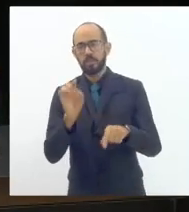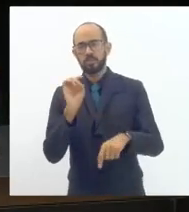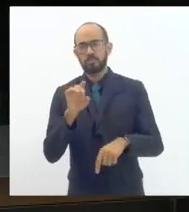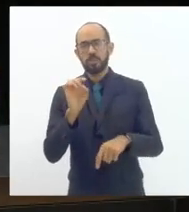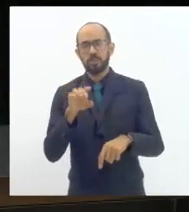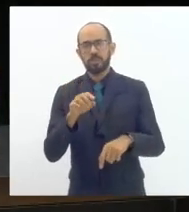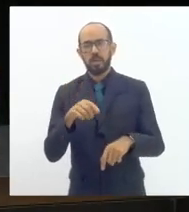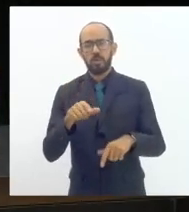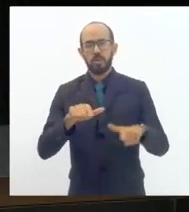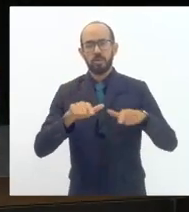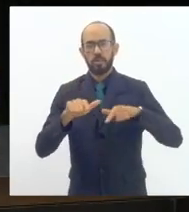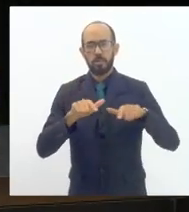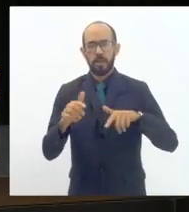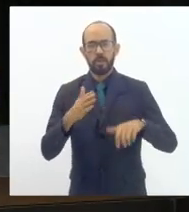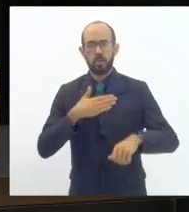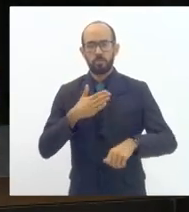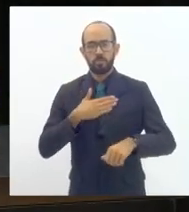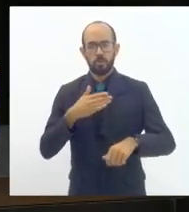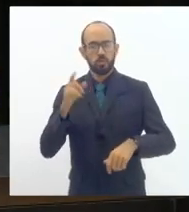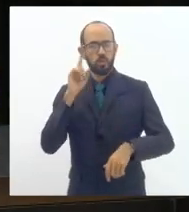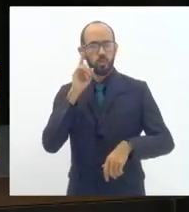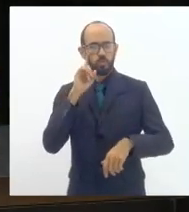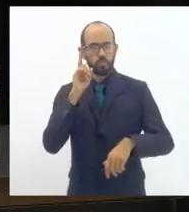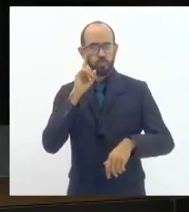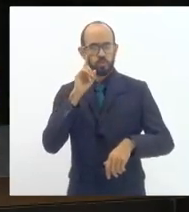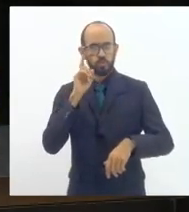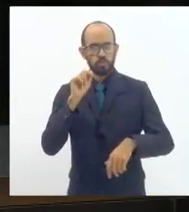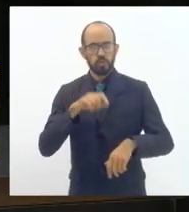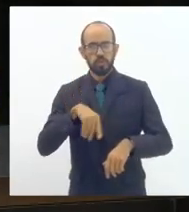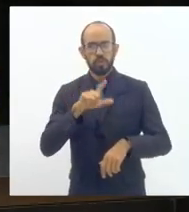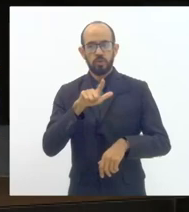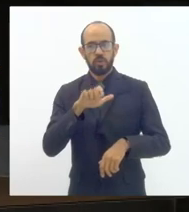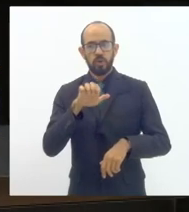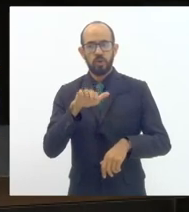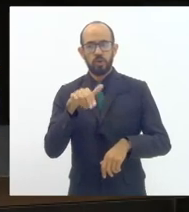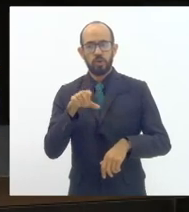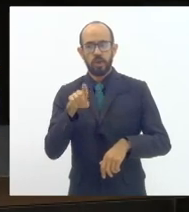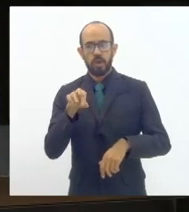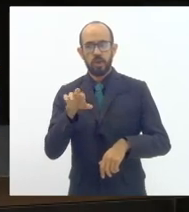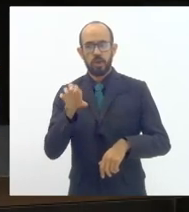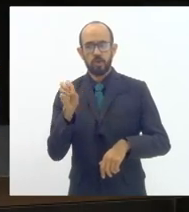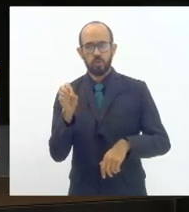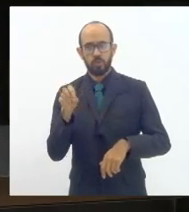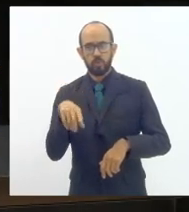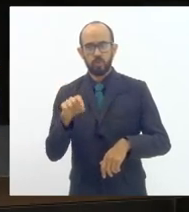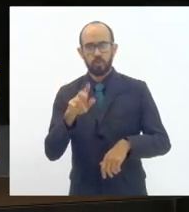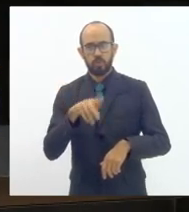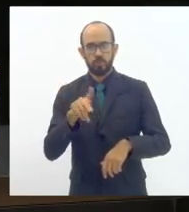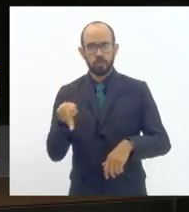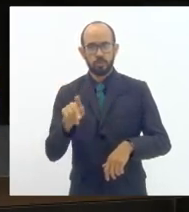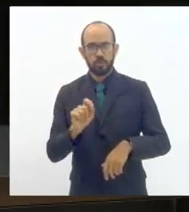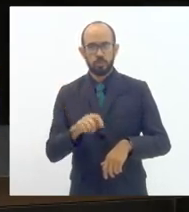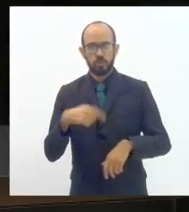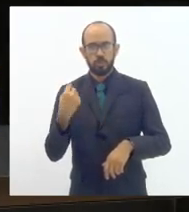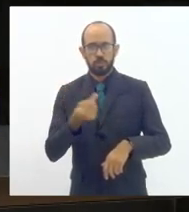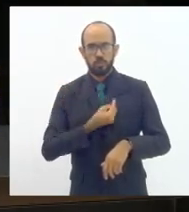trabalha comigo ali diariamente na Secretaria de Educação, o Leonardo Lugão, o professor Leonardo, que a gente brinca, fala que não é o